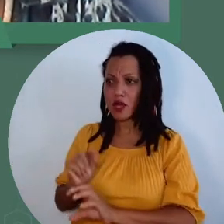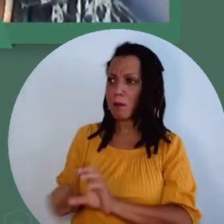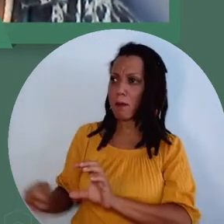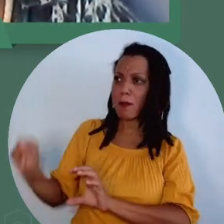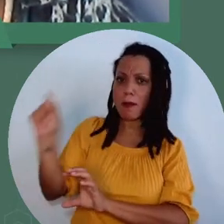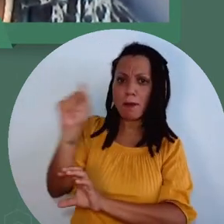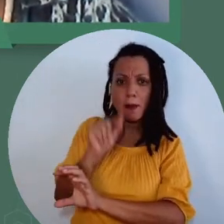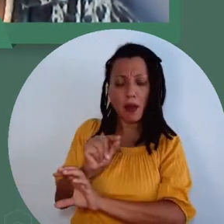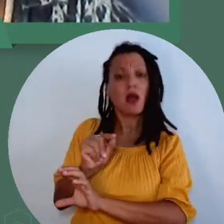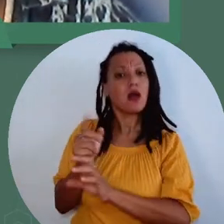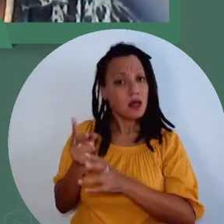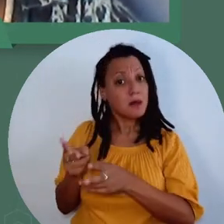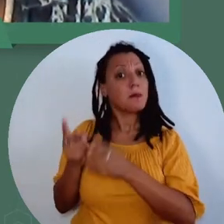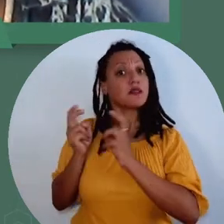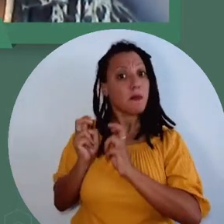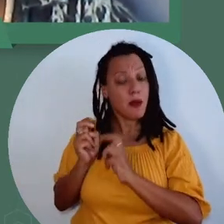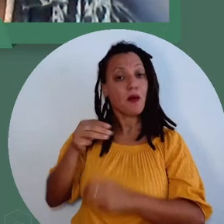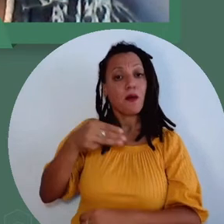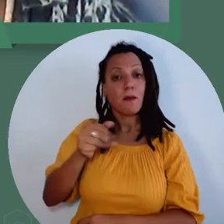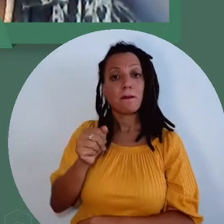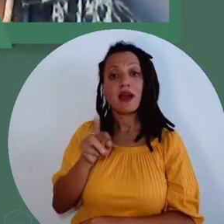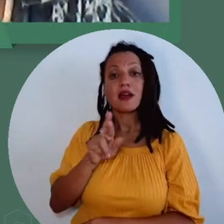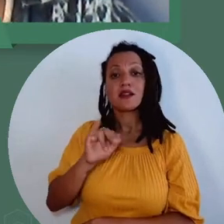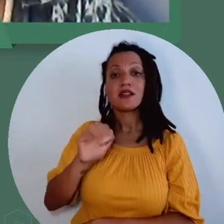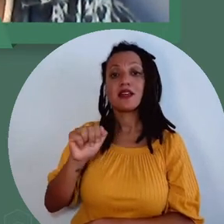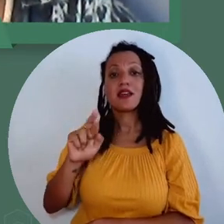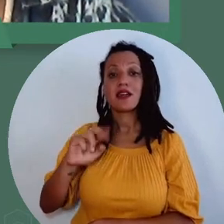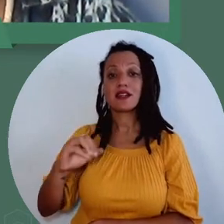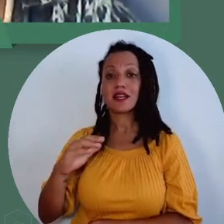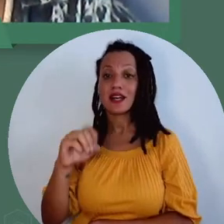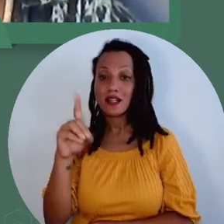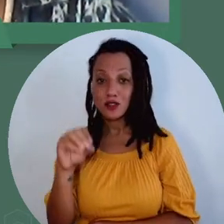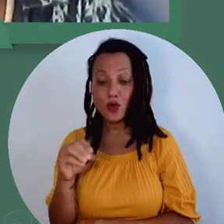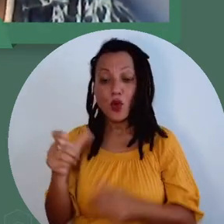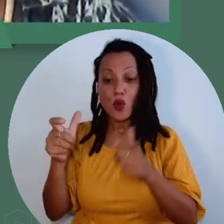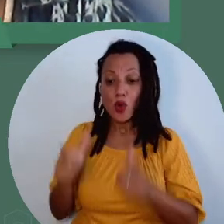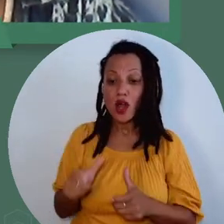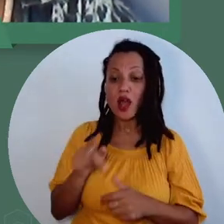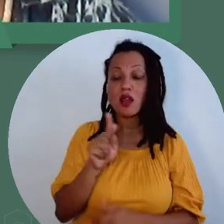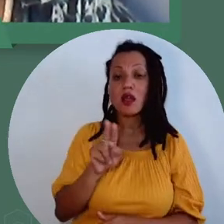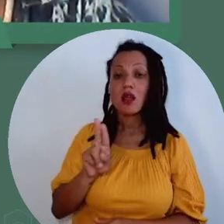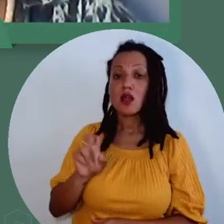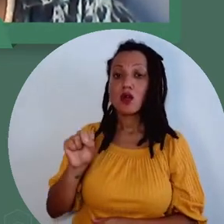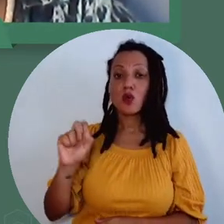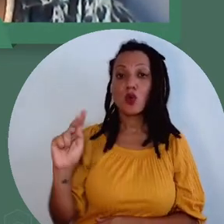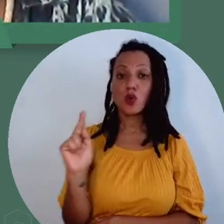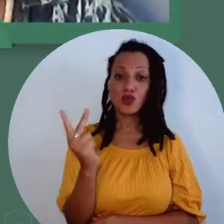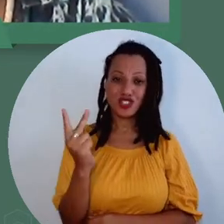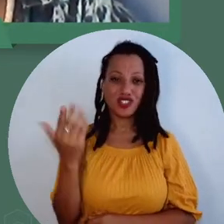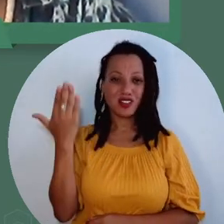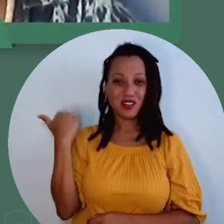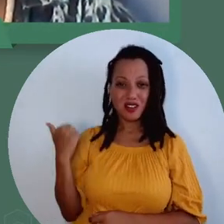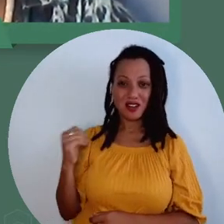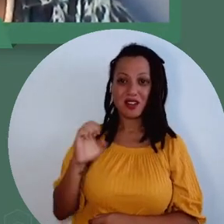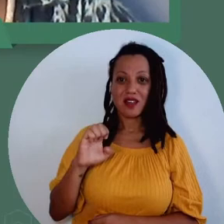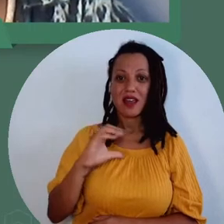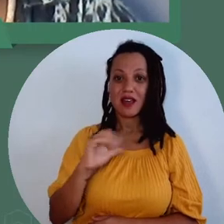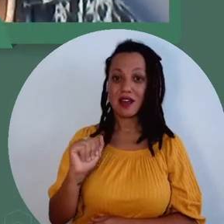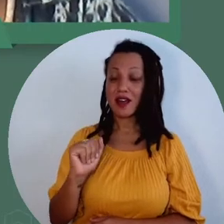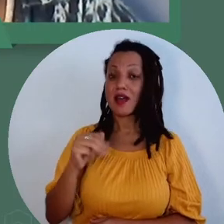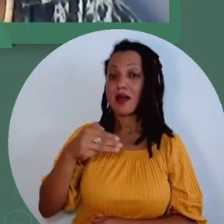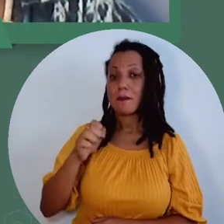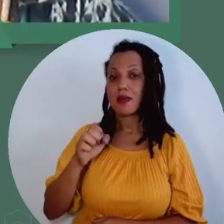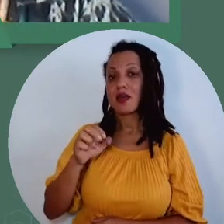o matriarcado foi notório, por exemplo, no reino núbio de Kush, especialmente a época